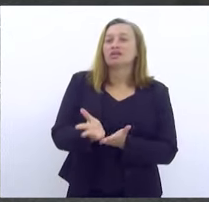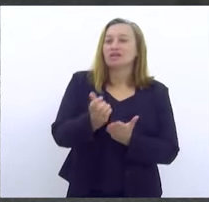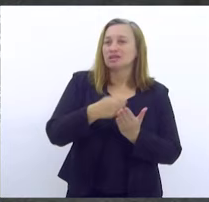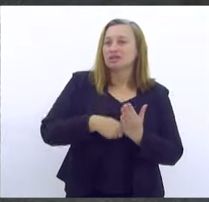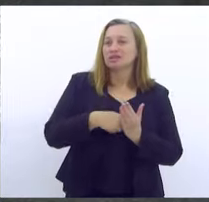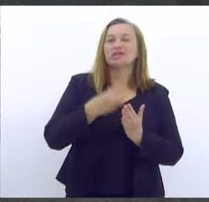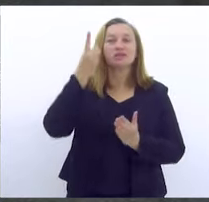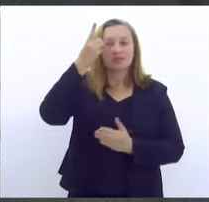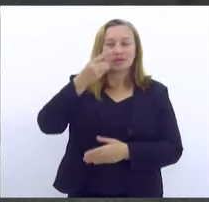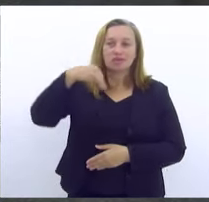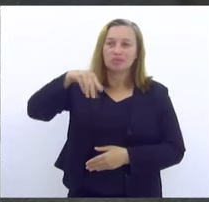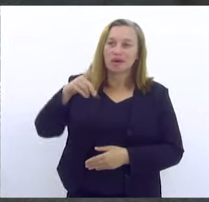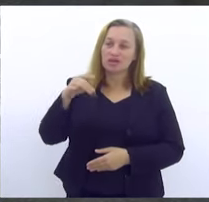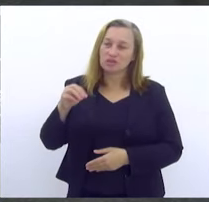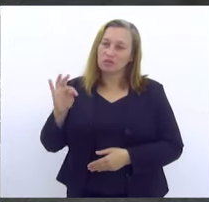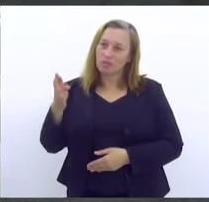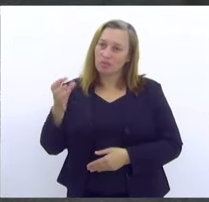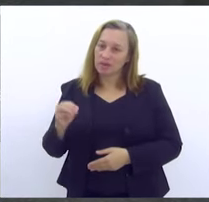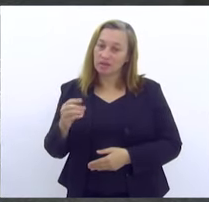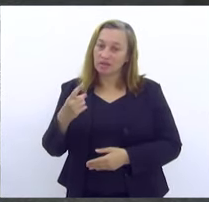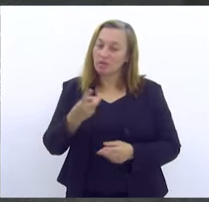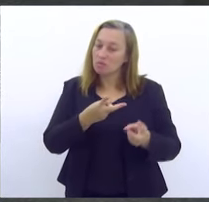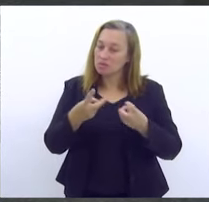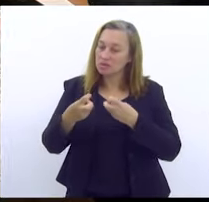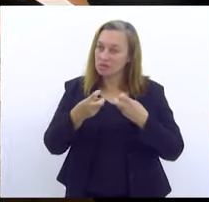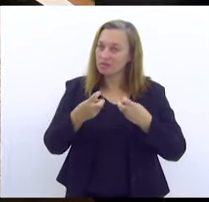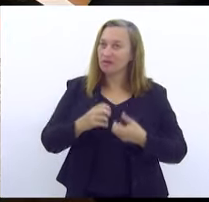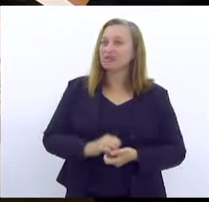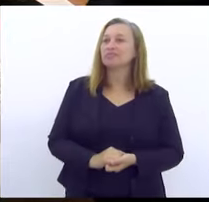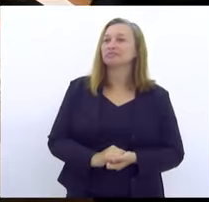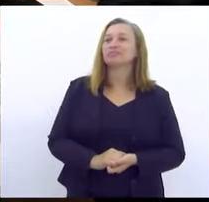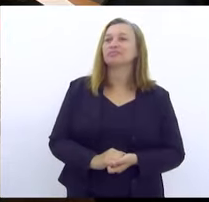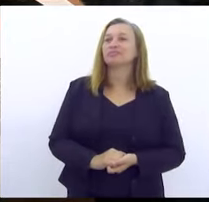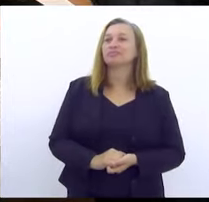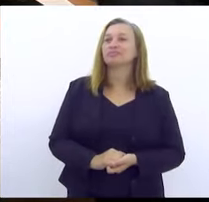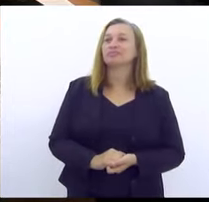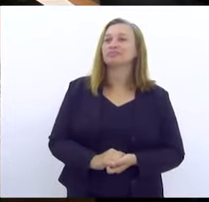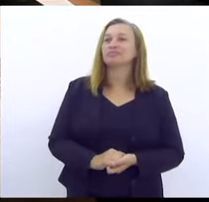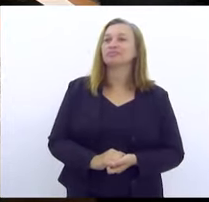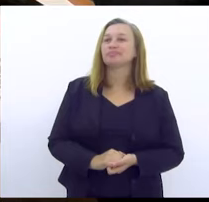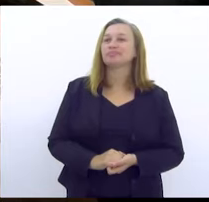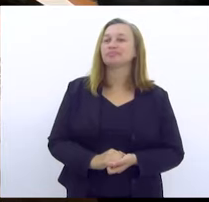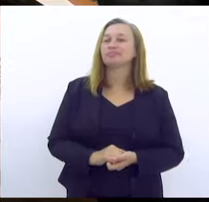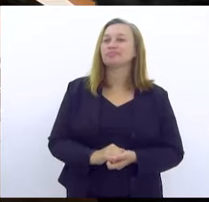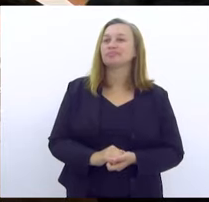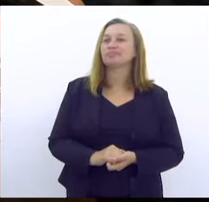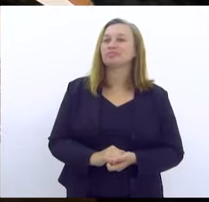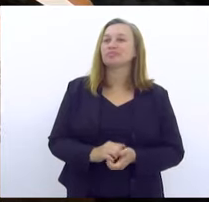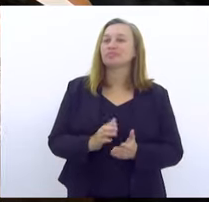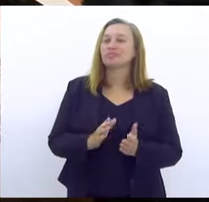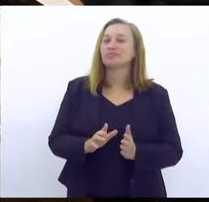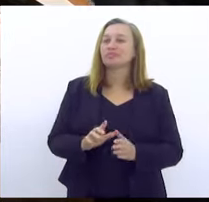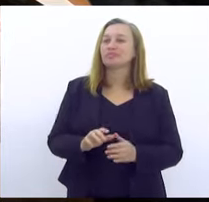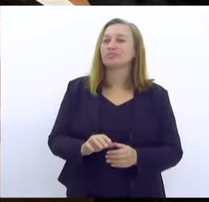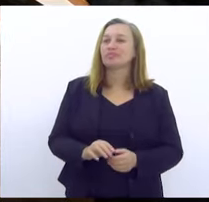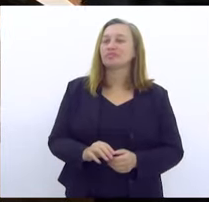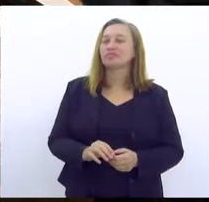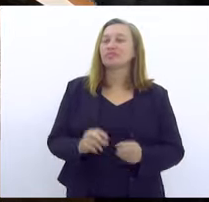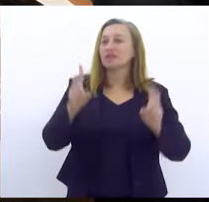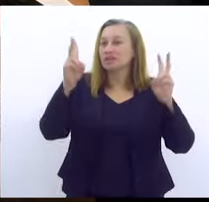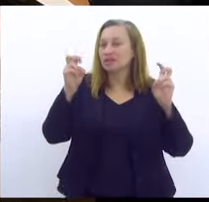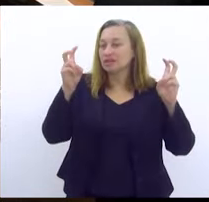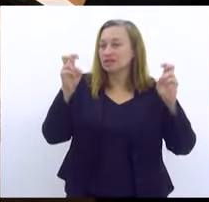Márcio Gualberto, iria lá verificar que a reforma tributária trata desse tema de